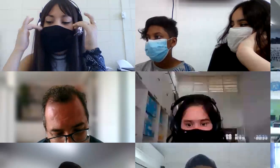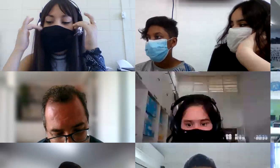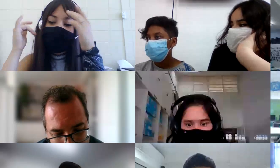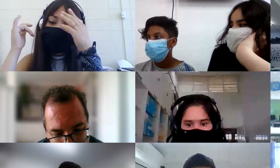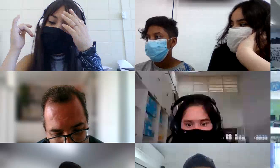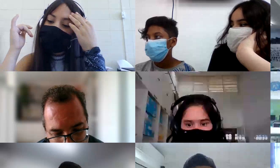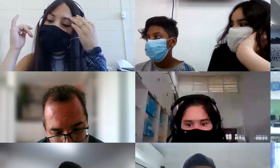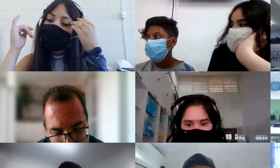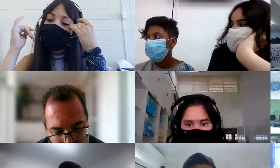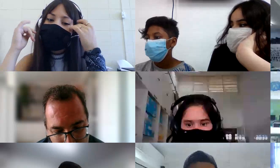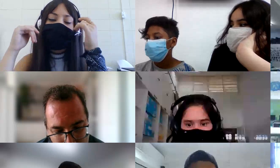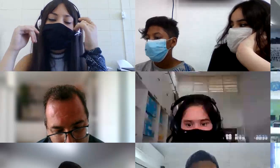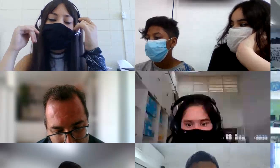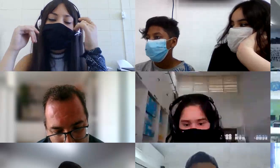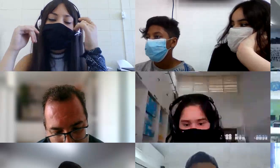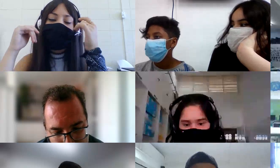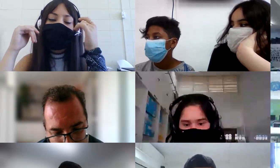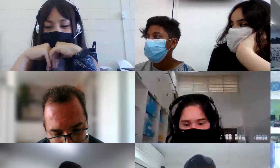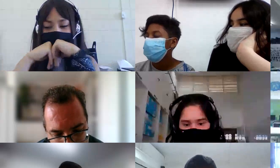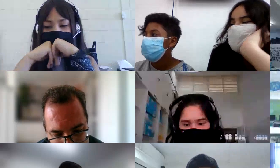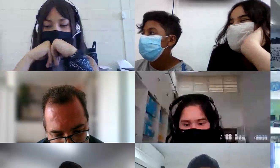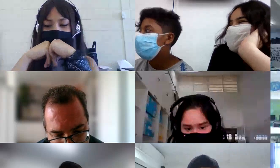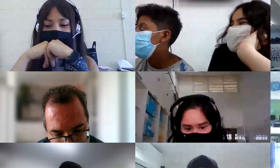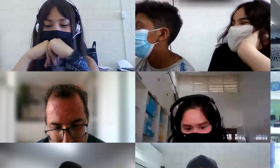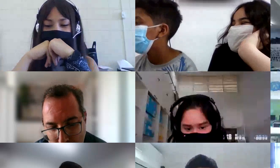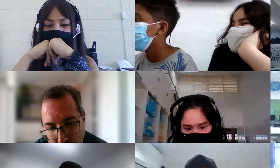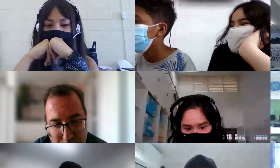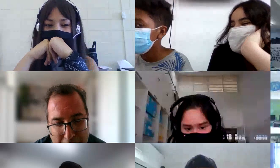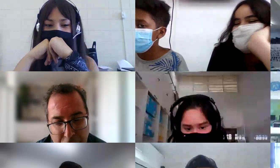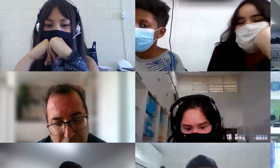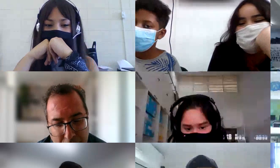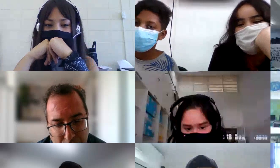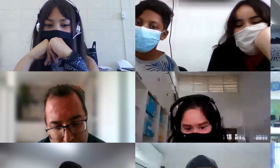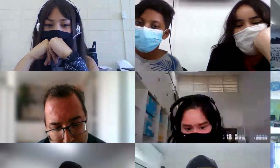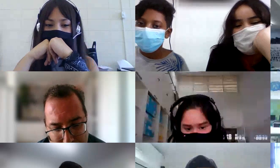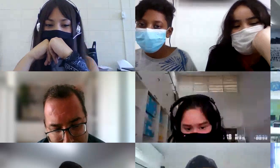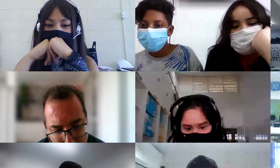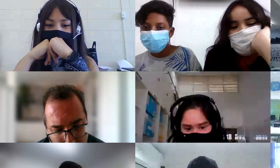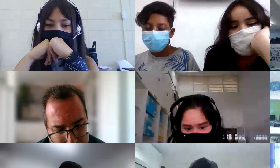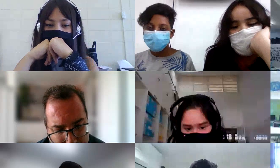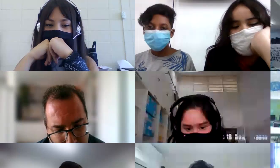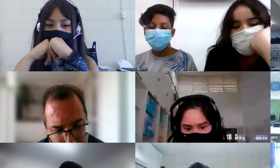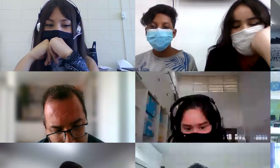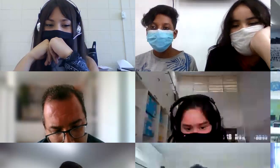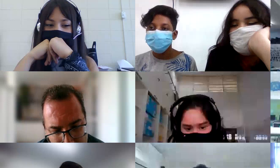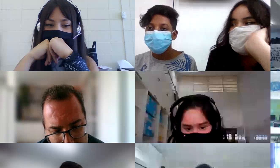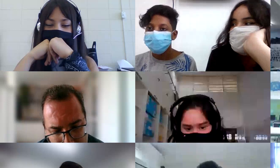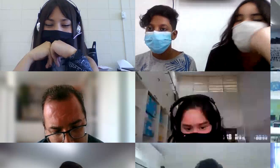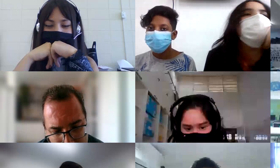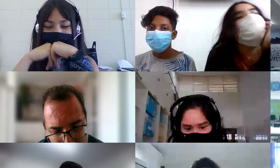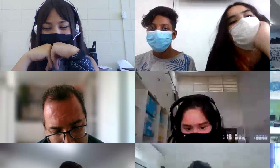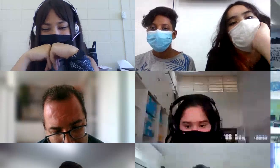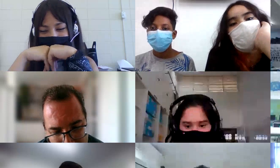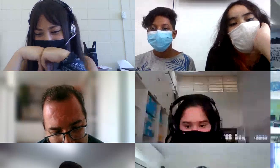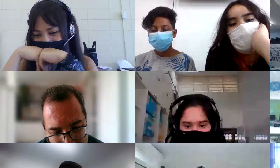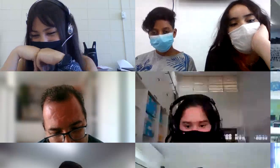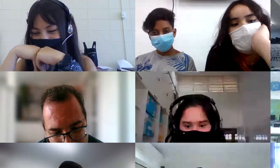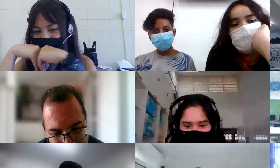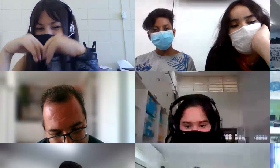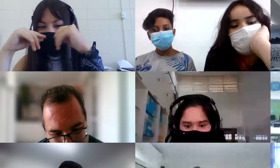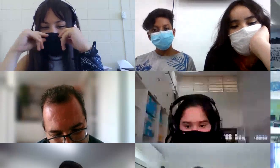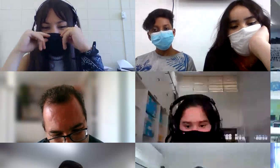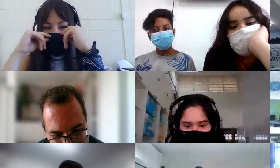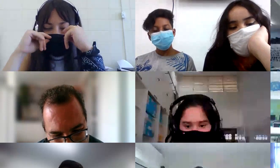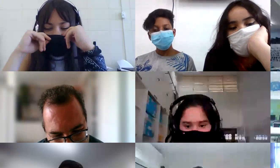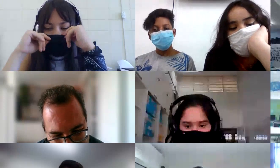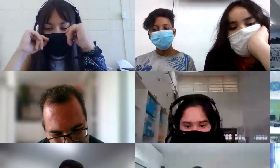pena. É mesmo, Nicolas? Sim. Tá meio contente, Nicolas. Por que você tá contente, Nicolas? Não, é